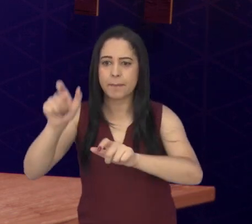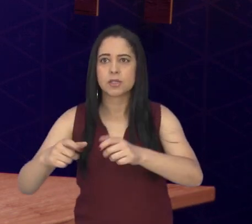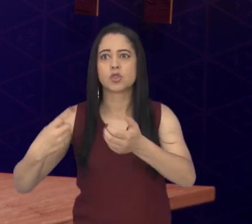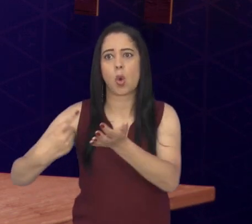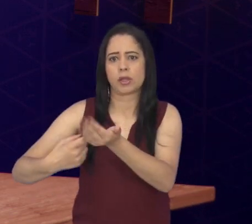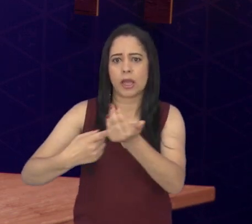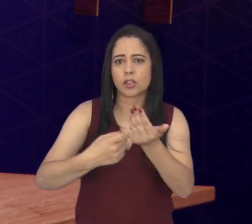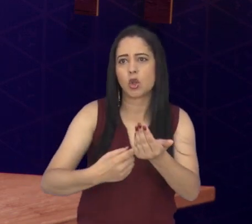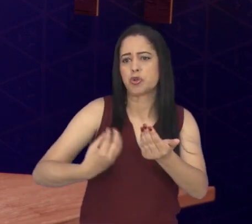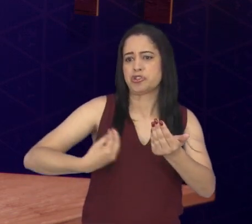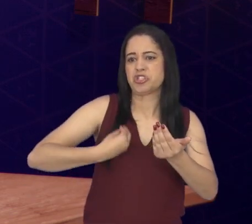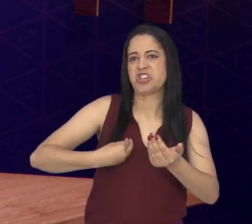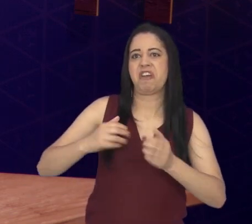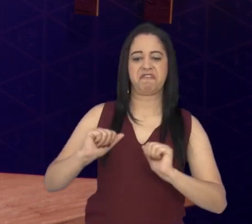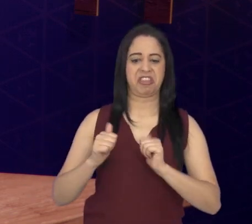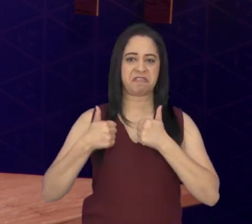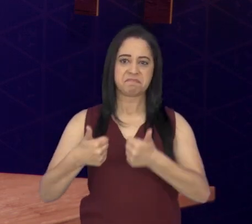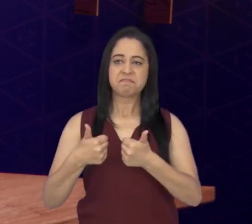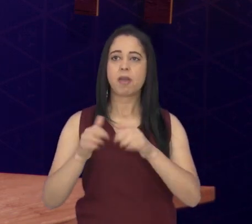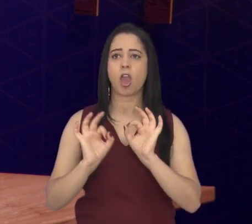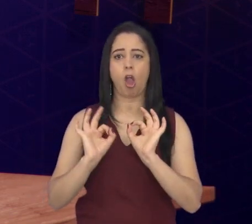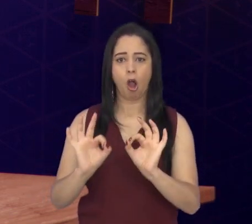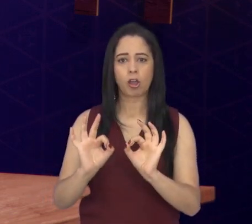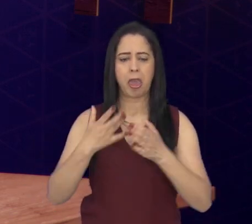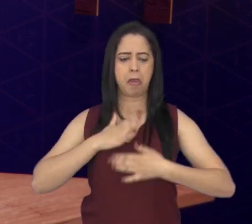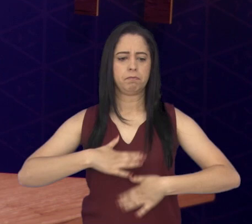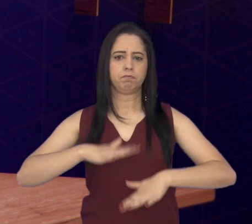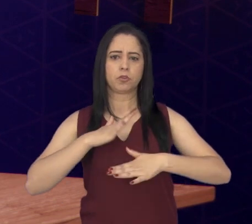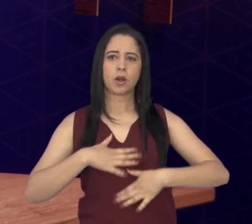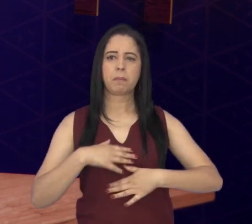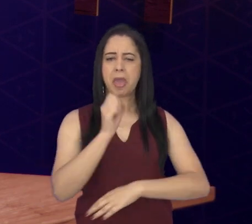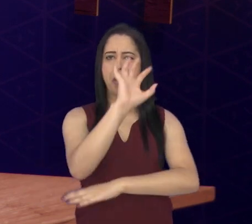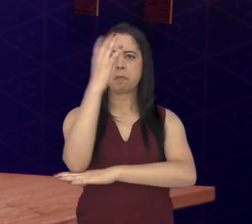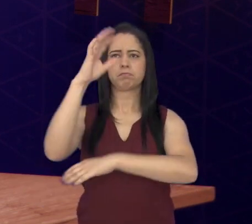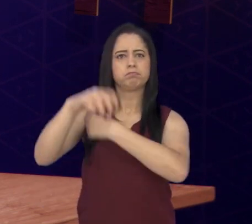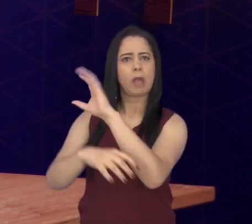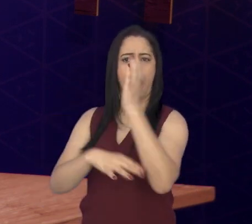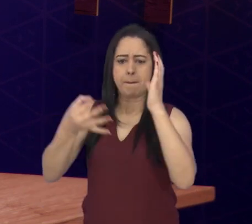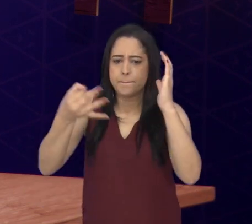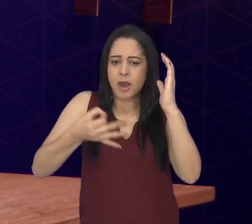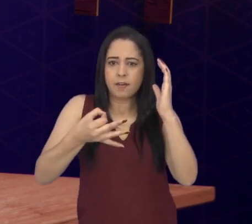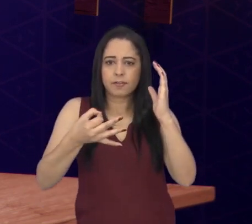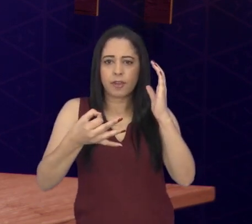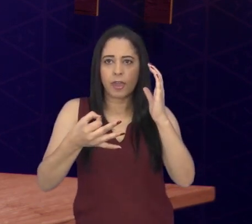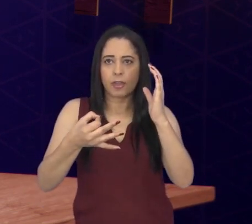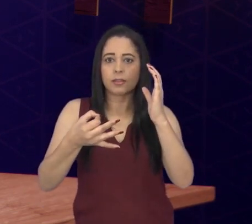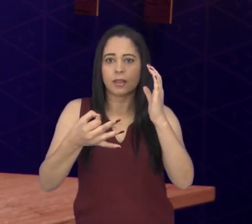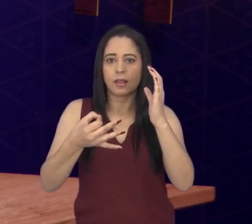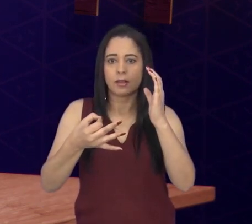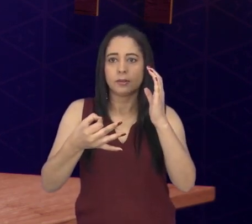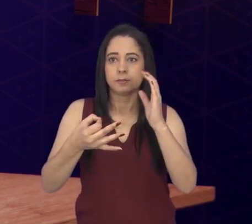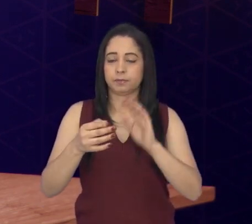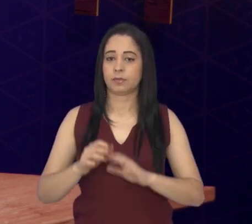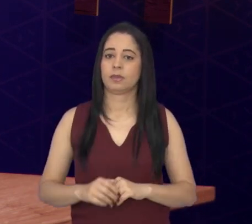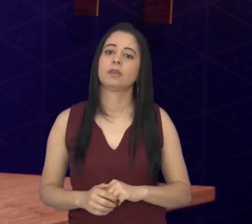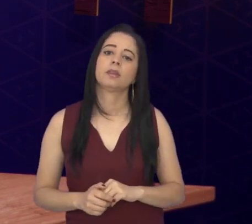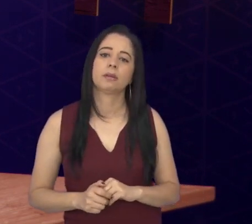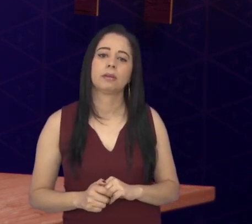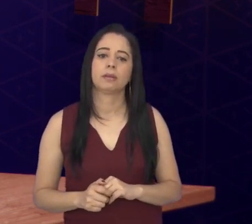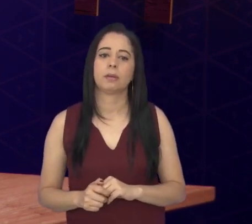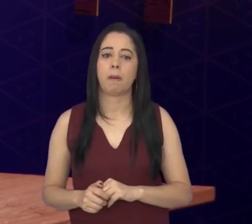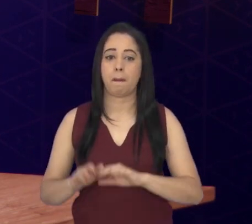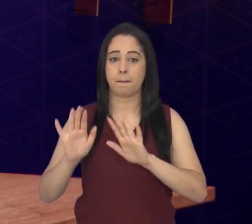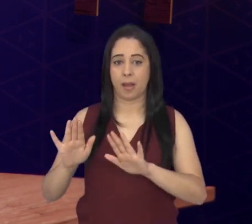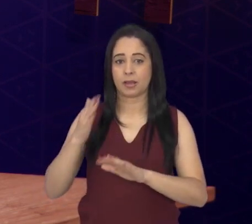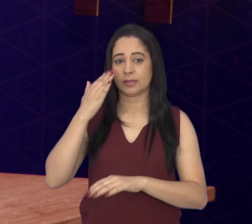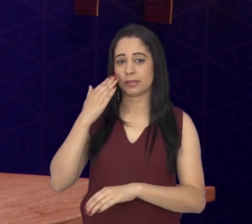tinha tecnologia, vivia bem, estava todo mundo tranquilo, lidava bem com a natureza e tal. E